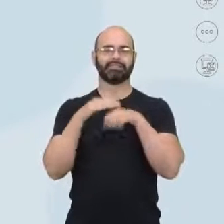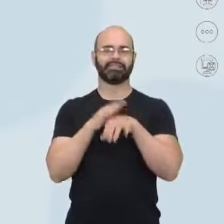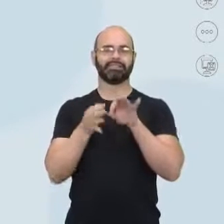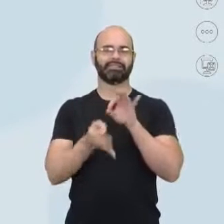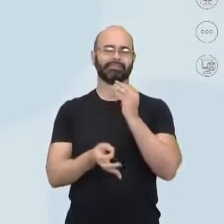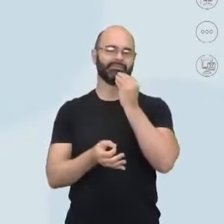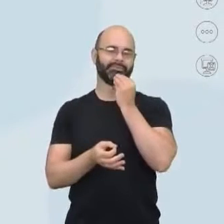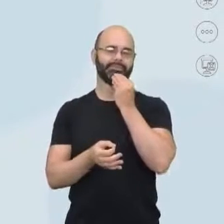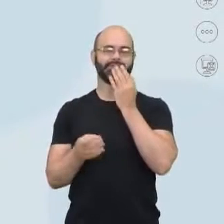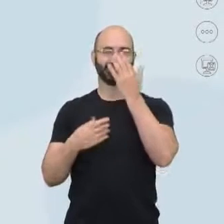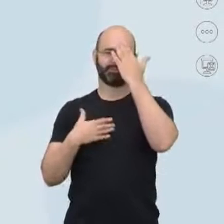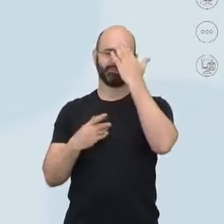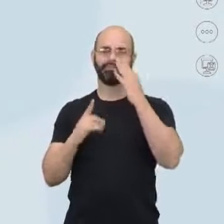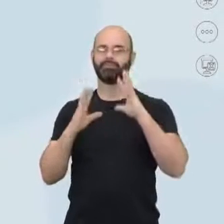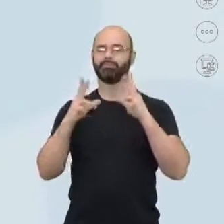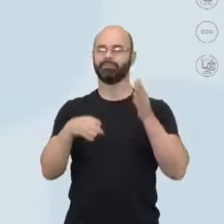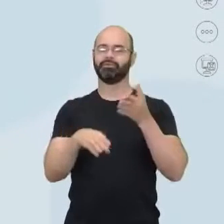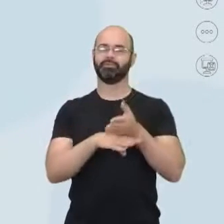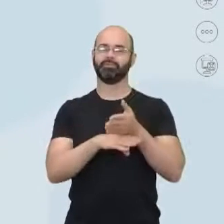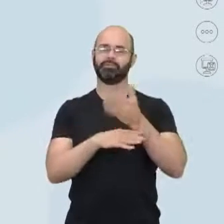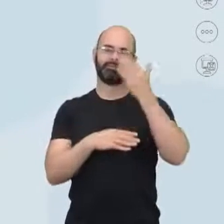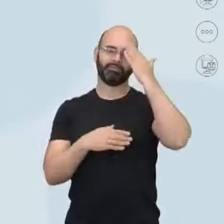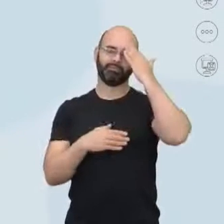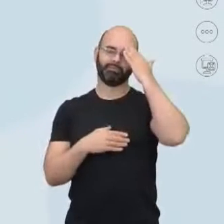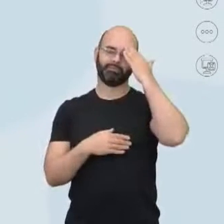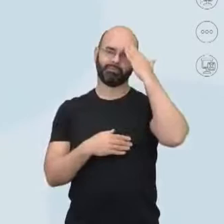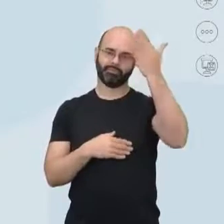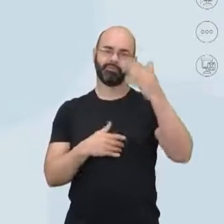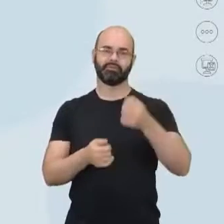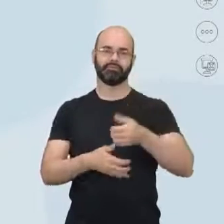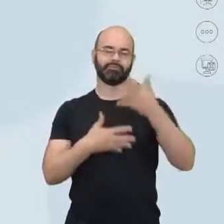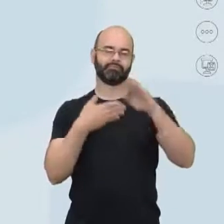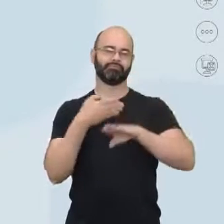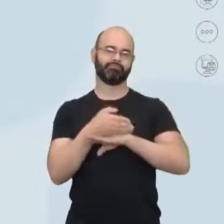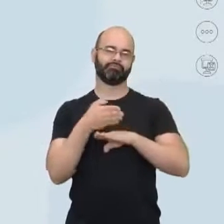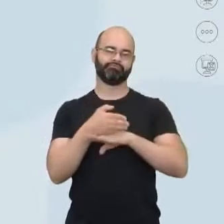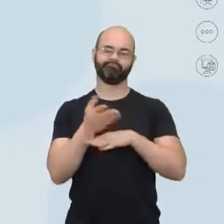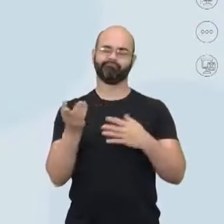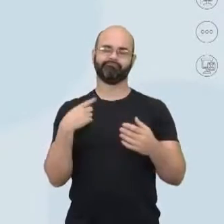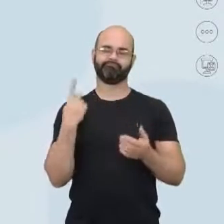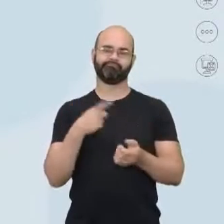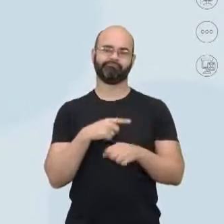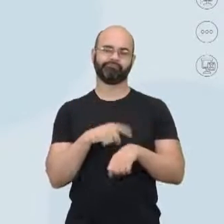legal, né, obrigado aí pela participação de todos aí, né, no chat, infelizmente não deu